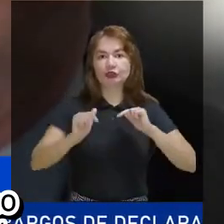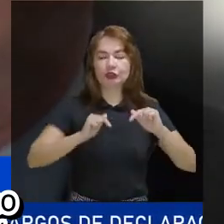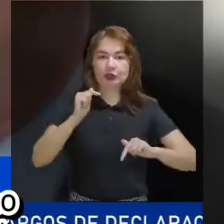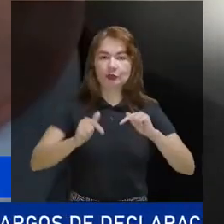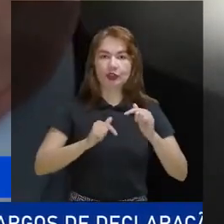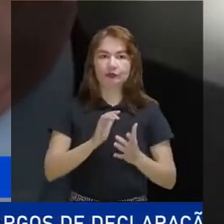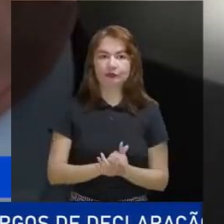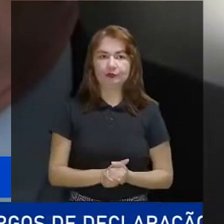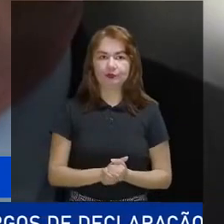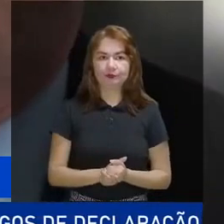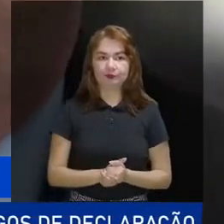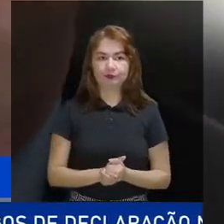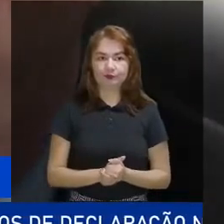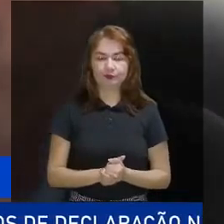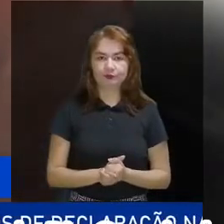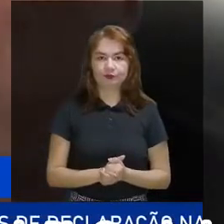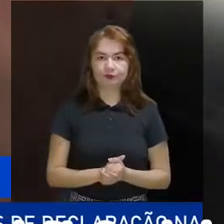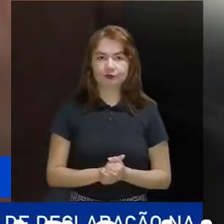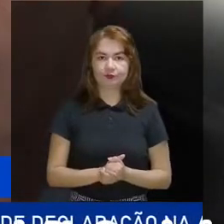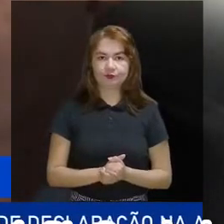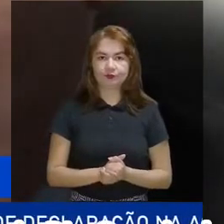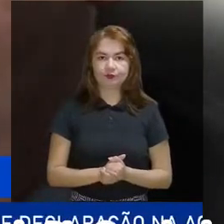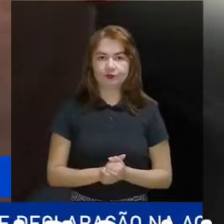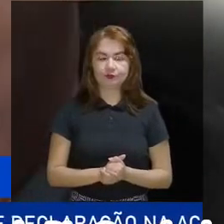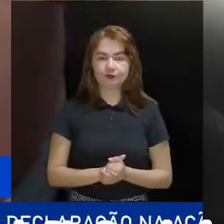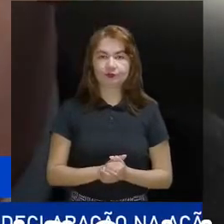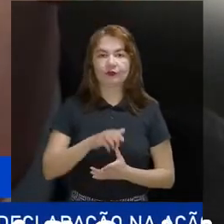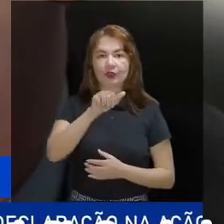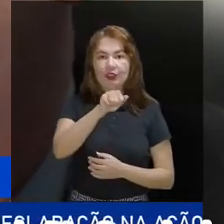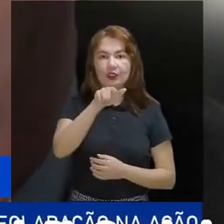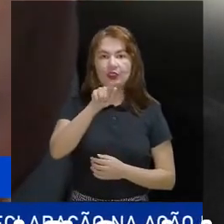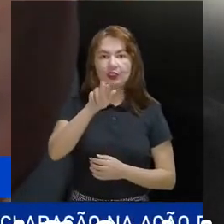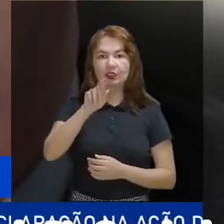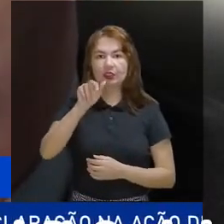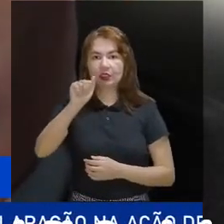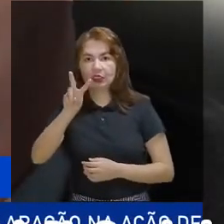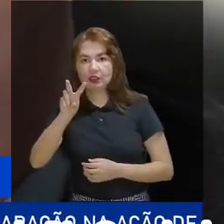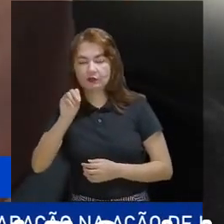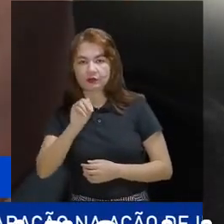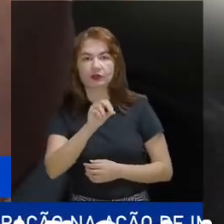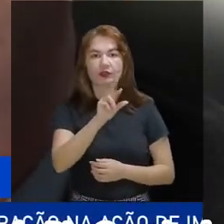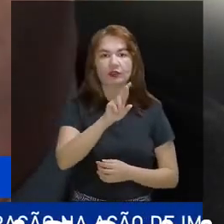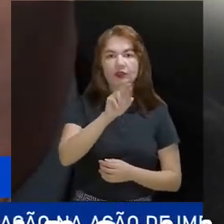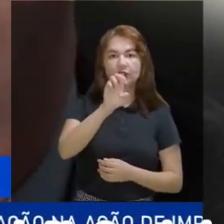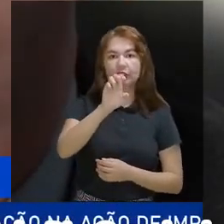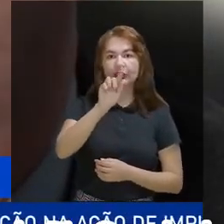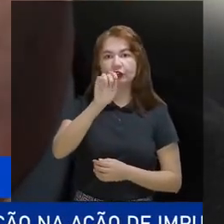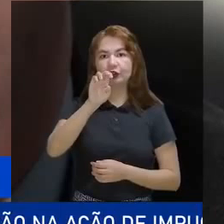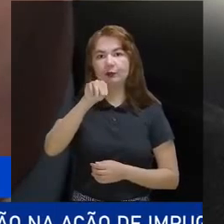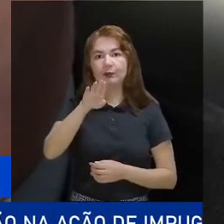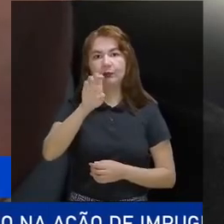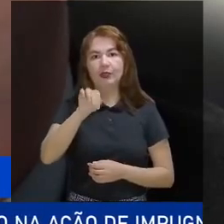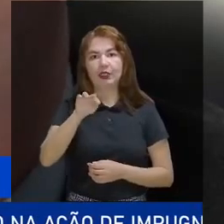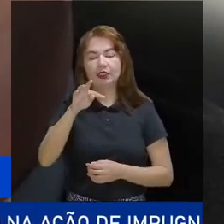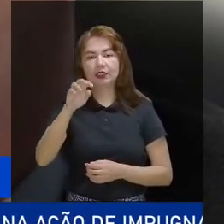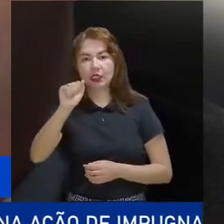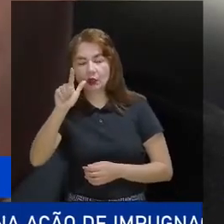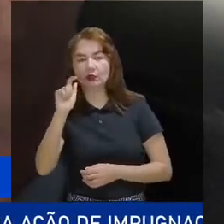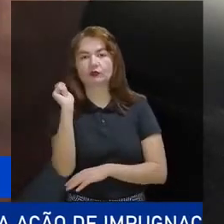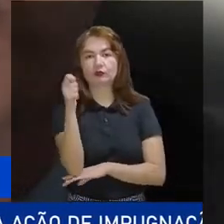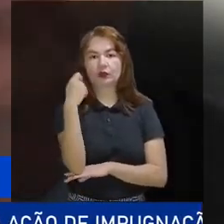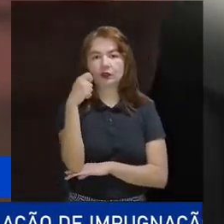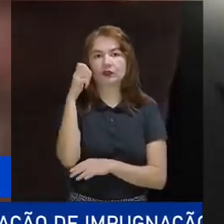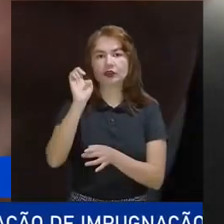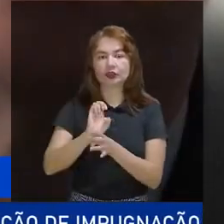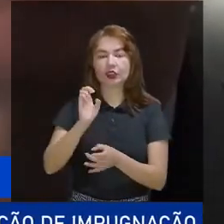da jurisdição. Isso está no agravo regimental, recurso especial eleitoral número 62 do Rio Grande do Sul,